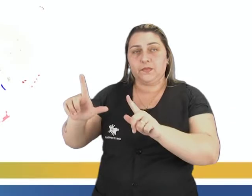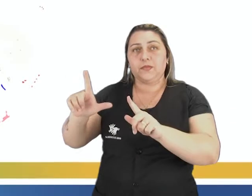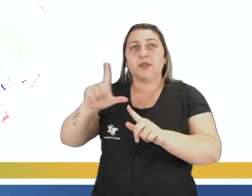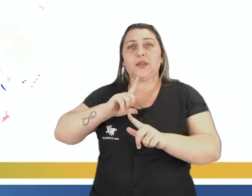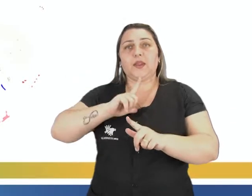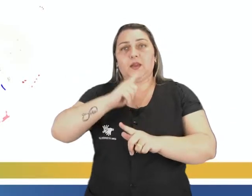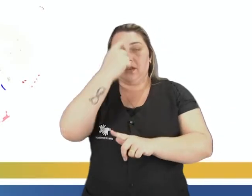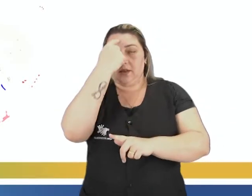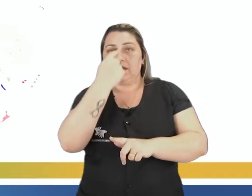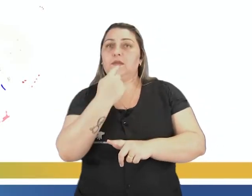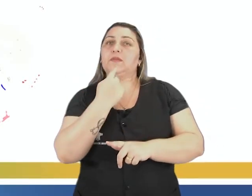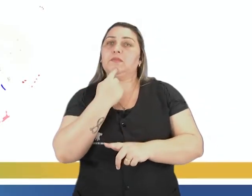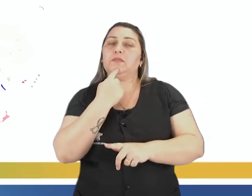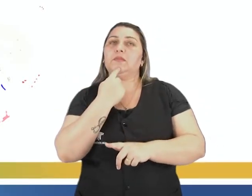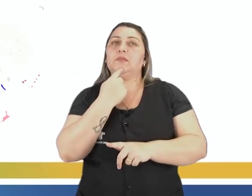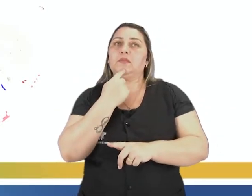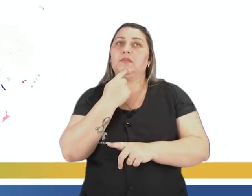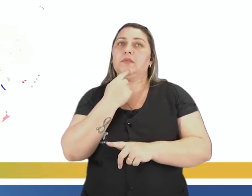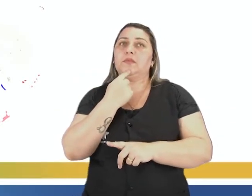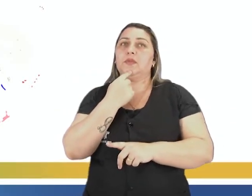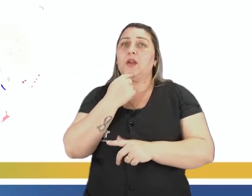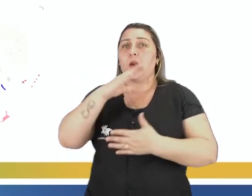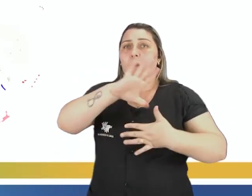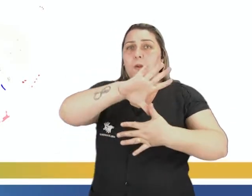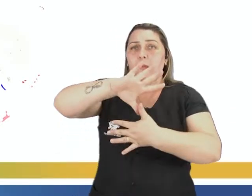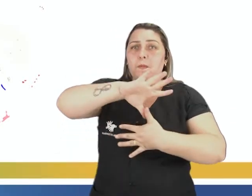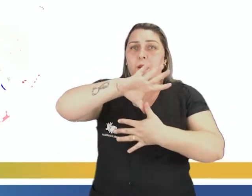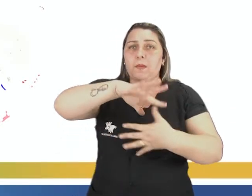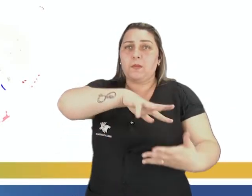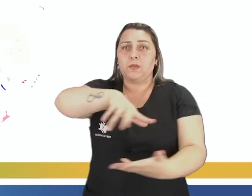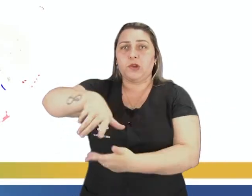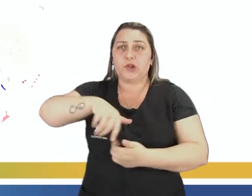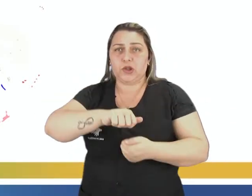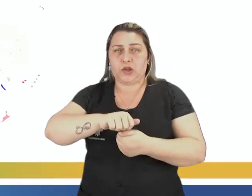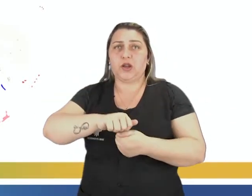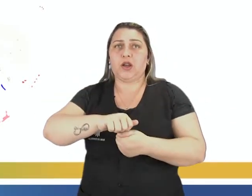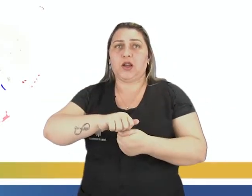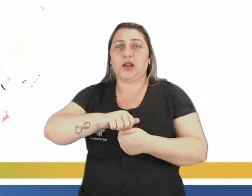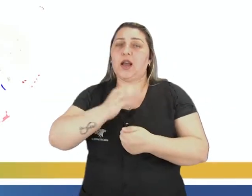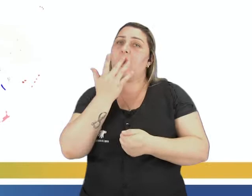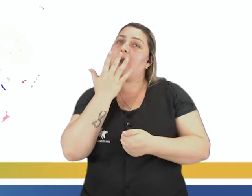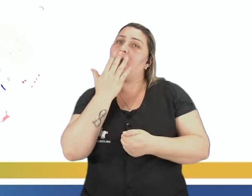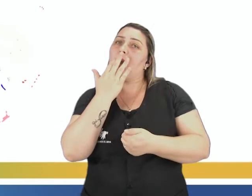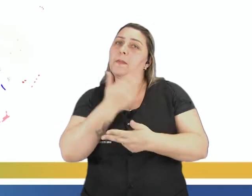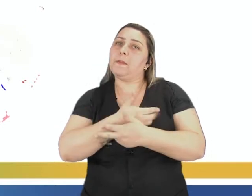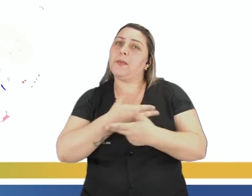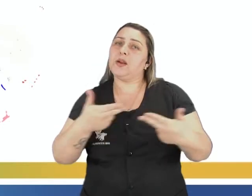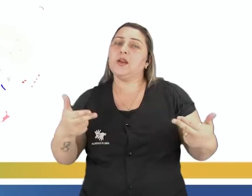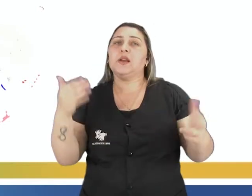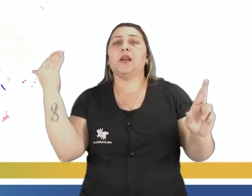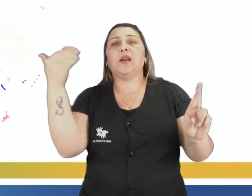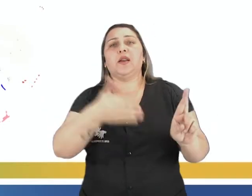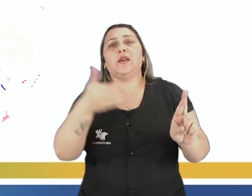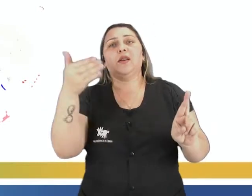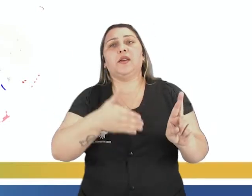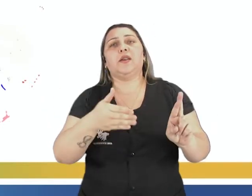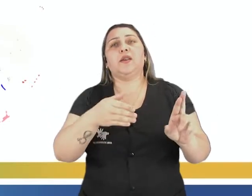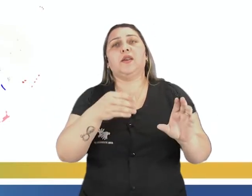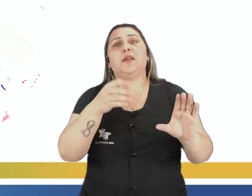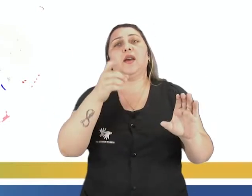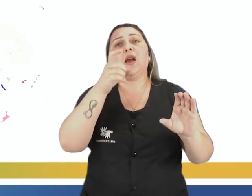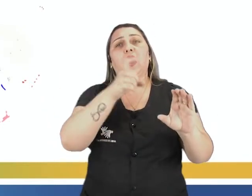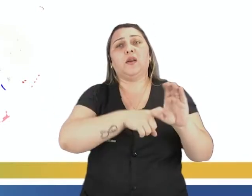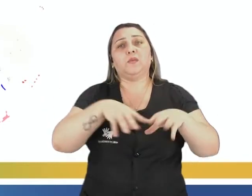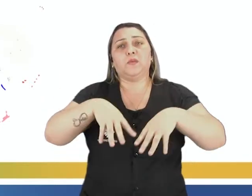uma imagem de um mapa mundi. E essas partes coloridas que tem aí, elas são referentes aos